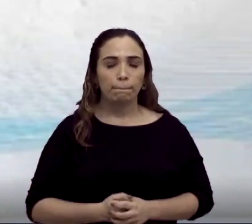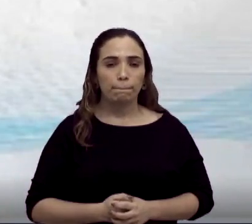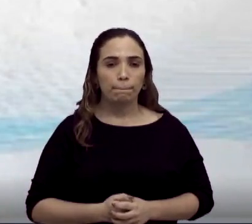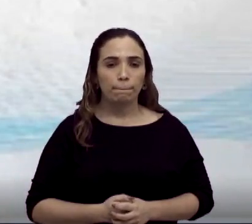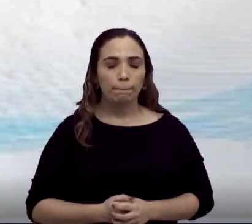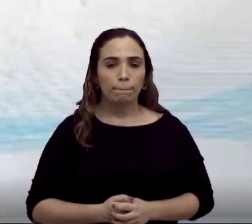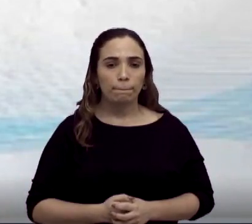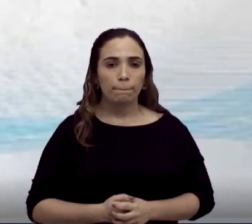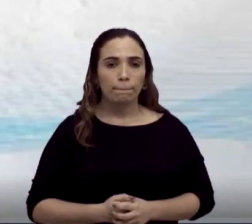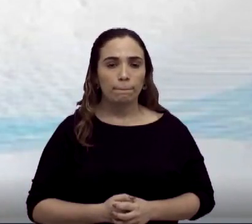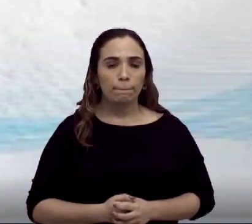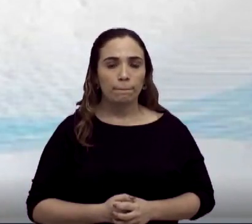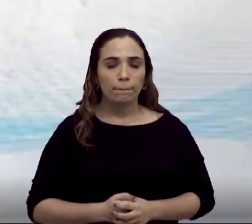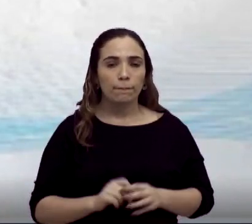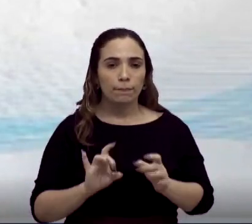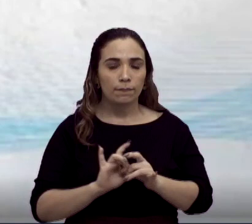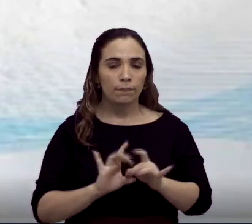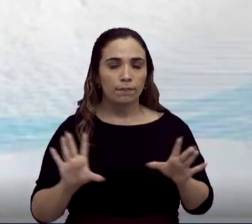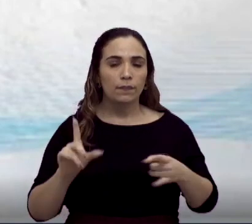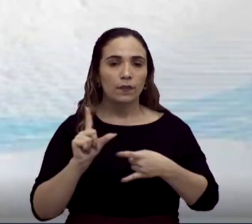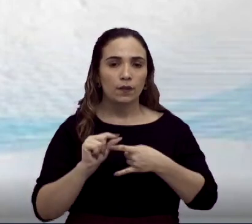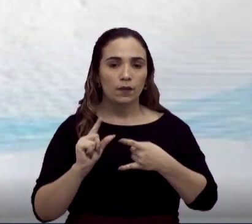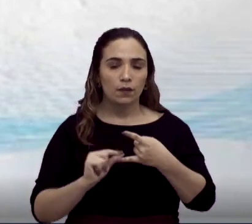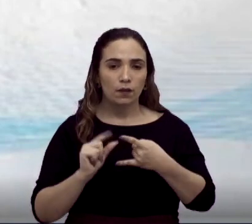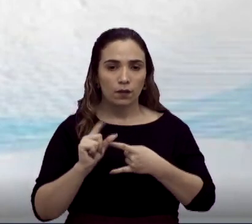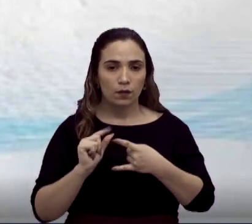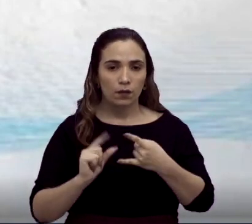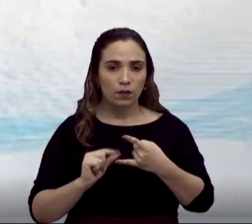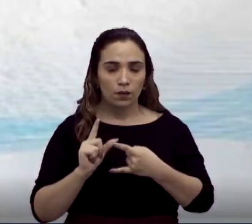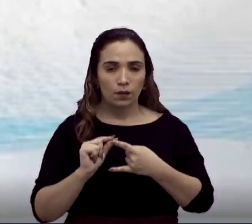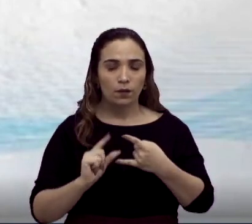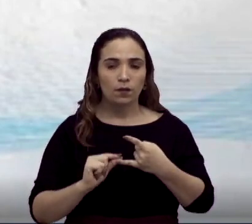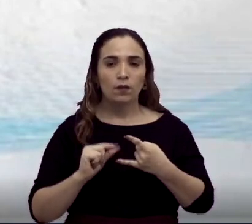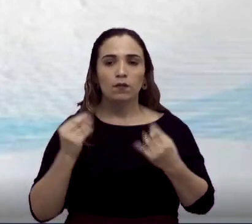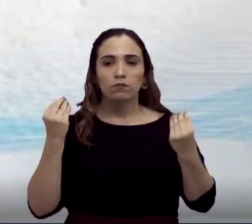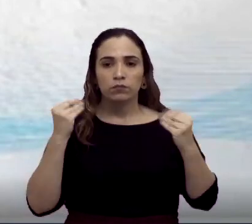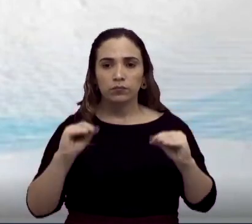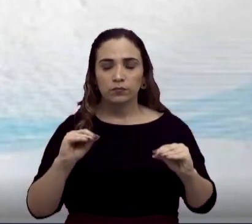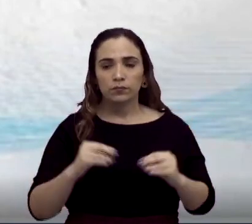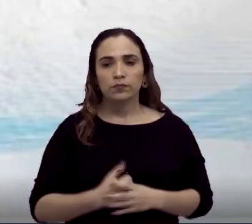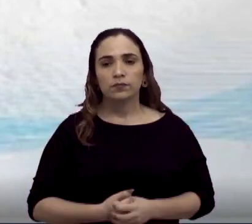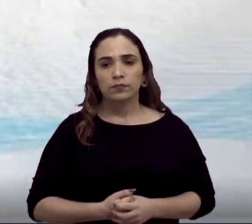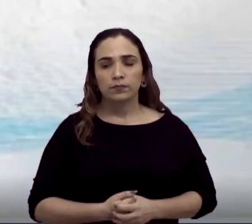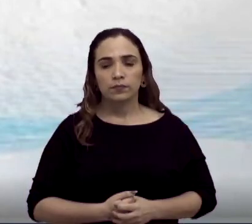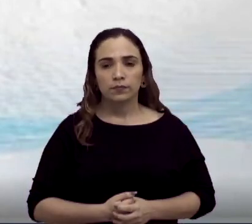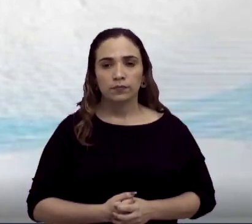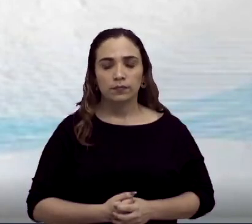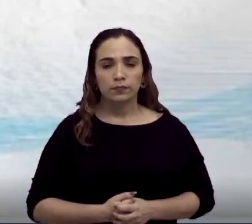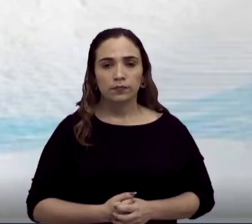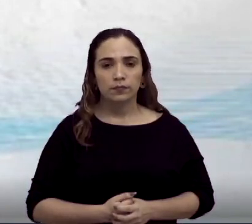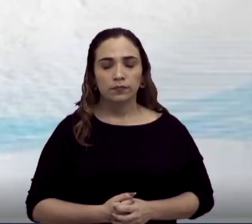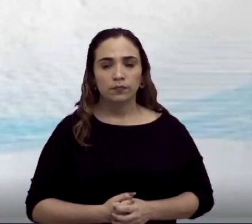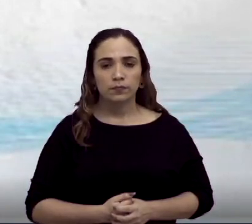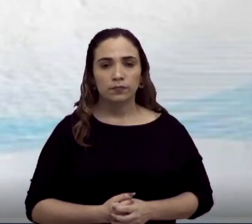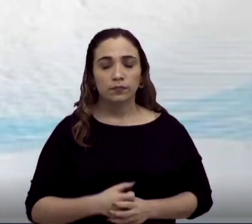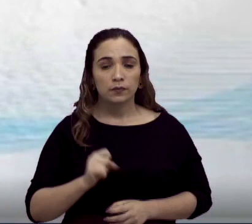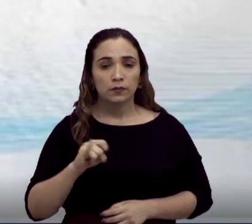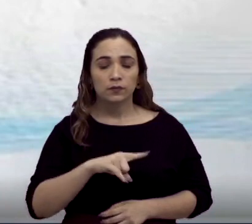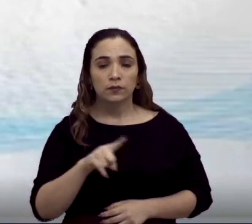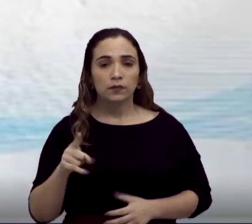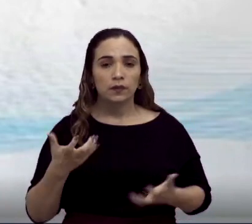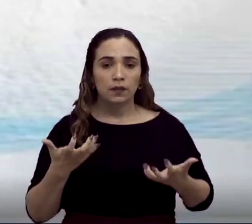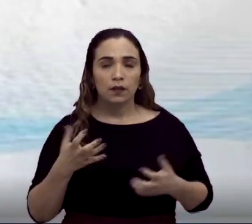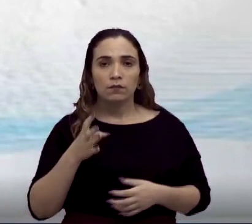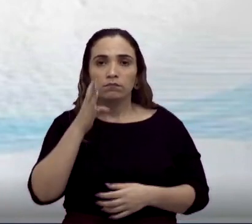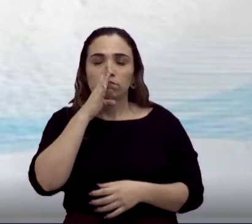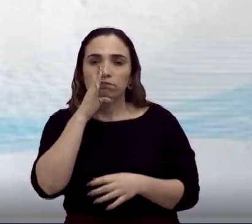é disponibilizada no canal da Câmara Municipal no YouTube, né? Então, se vocês quiserem indicar para